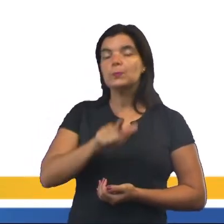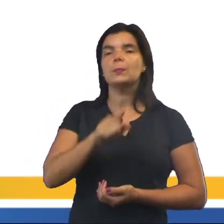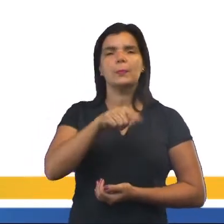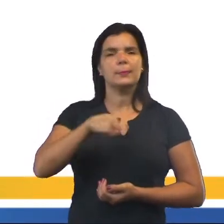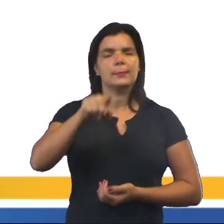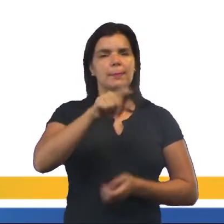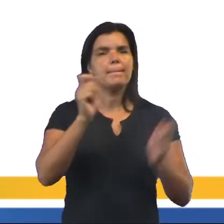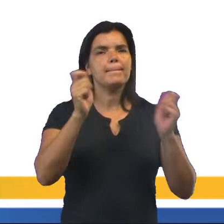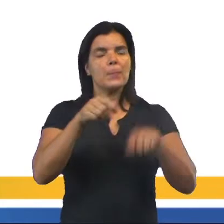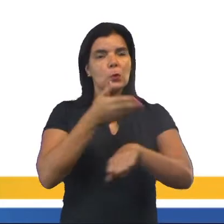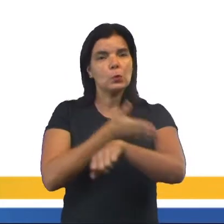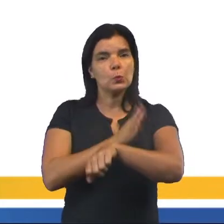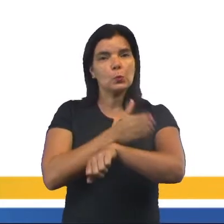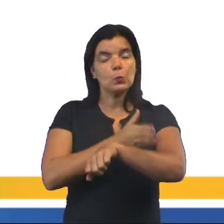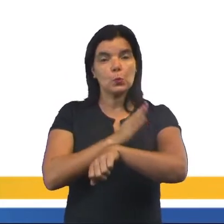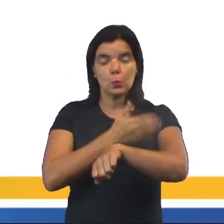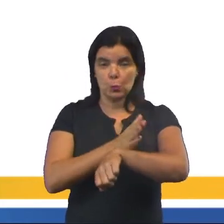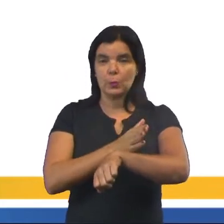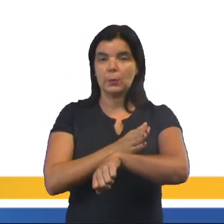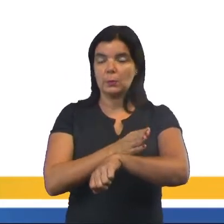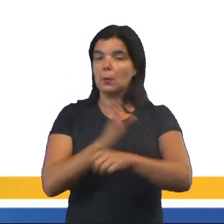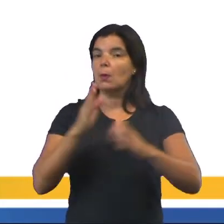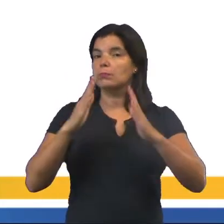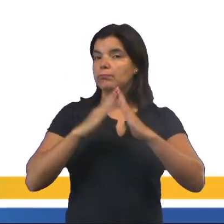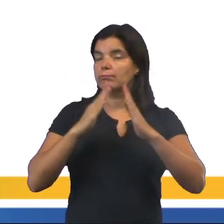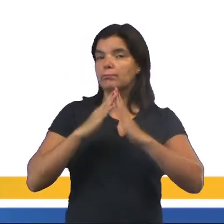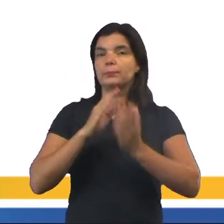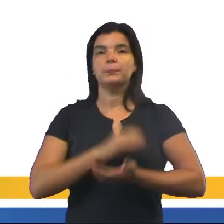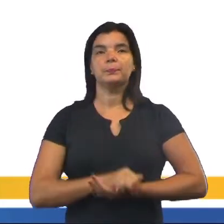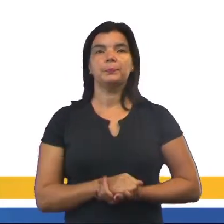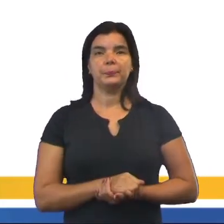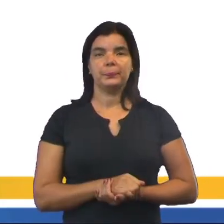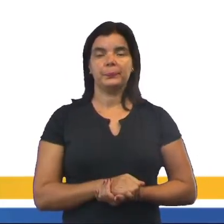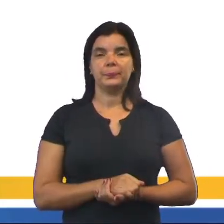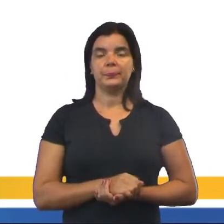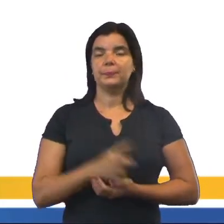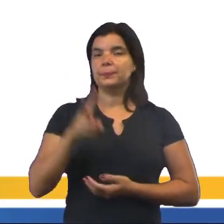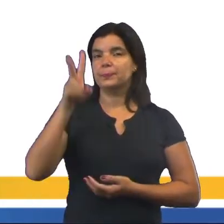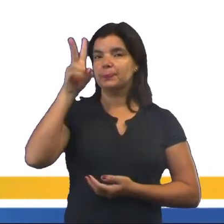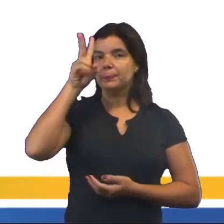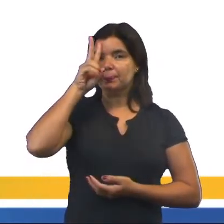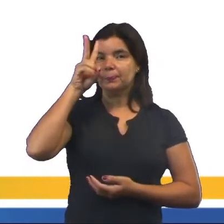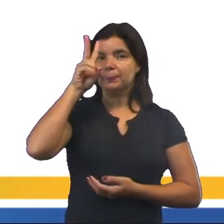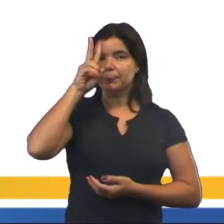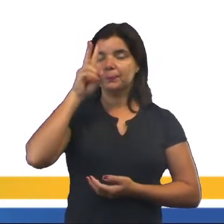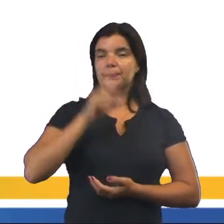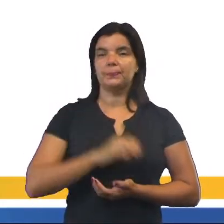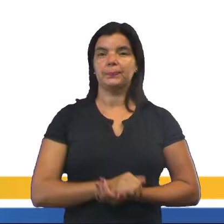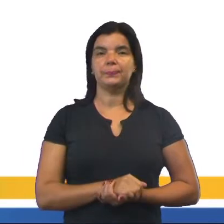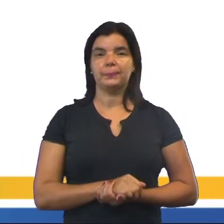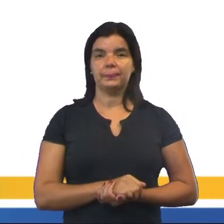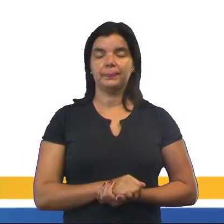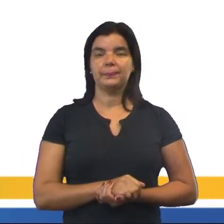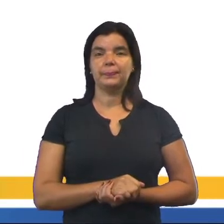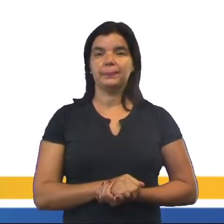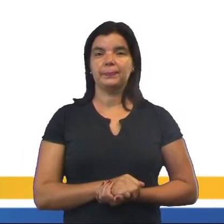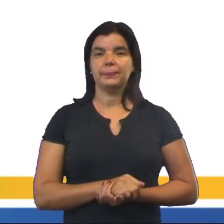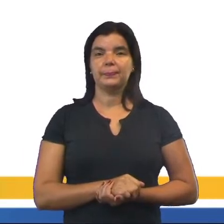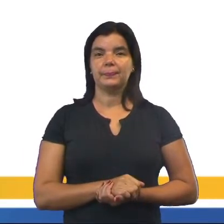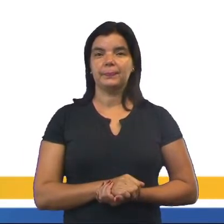vez para que vocês possam treinar em casa. Vamos lá? Monday, segunda-feira,